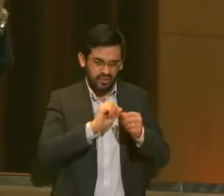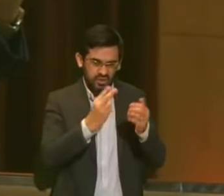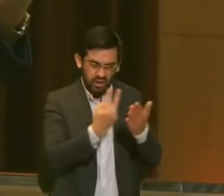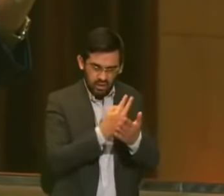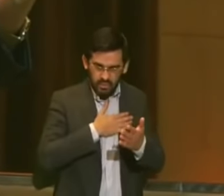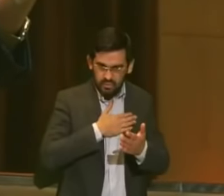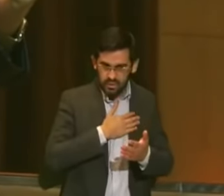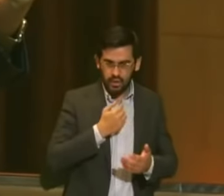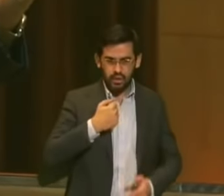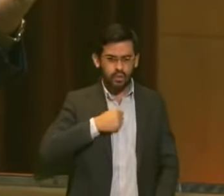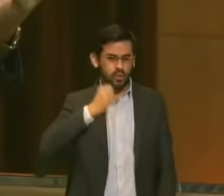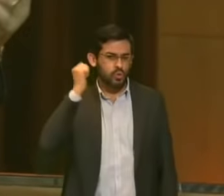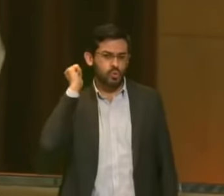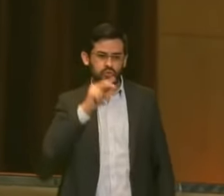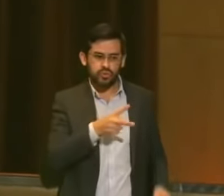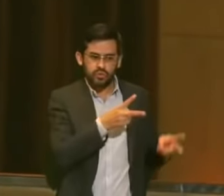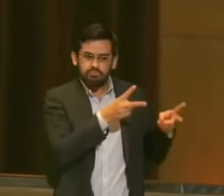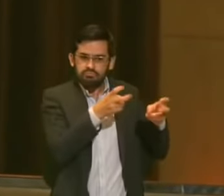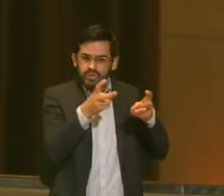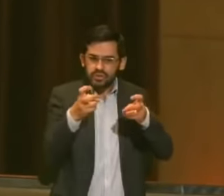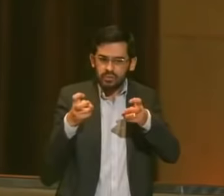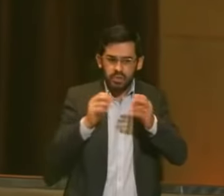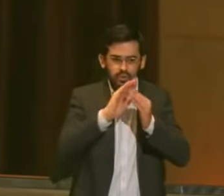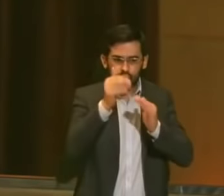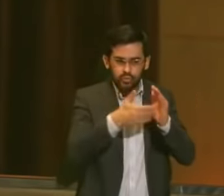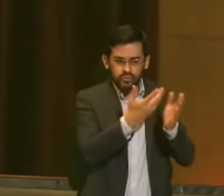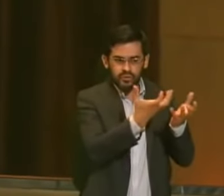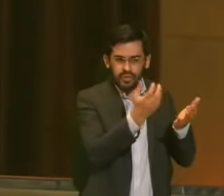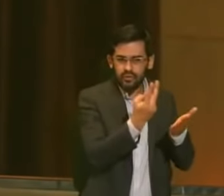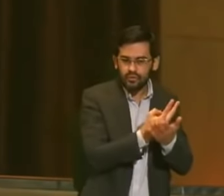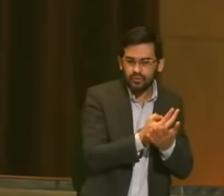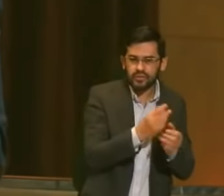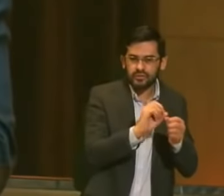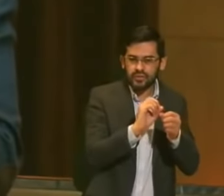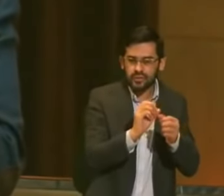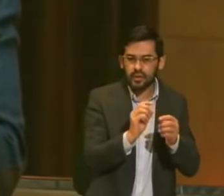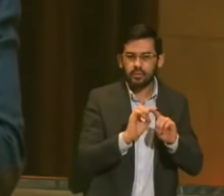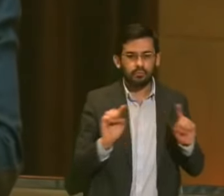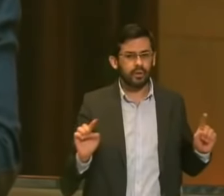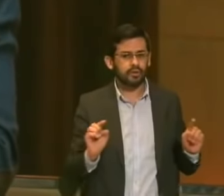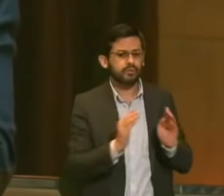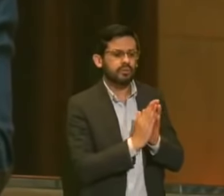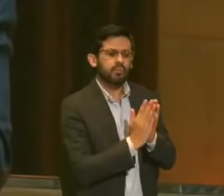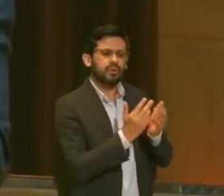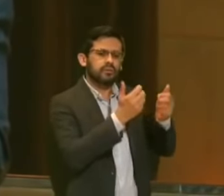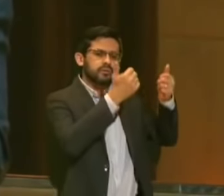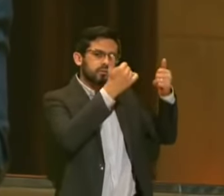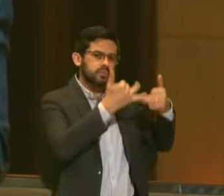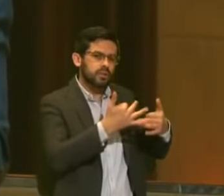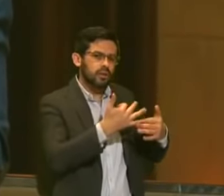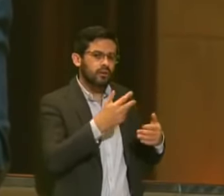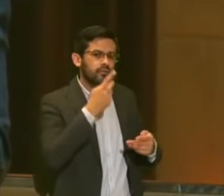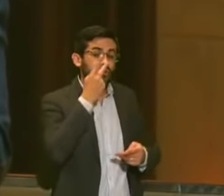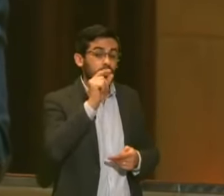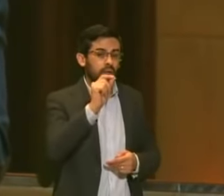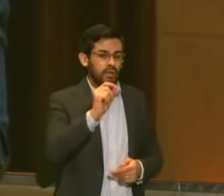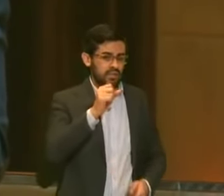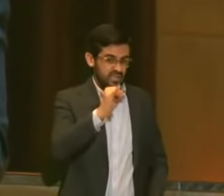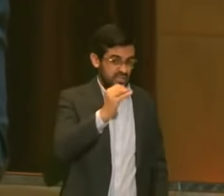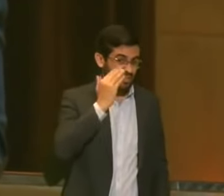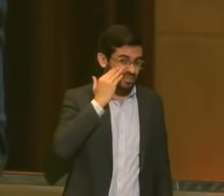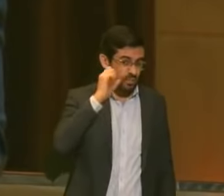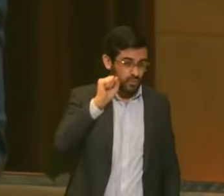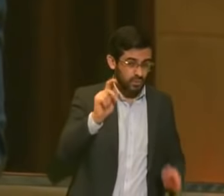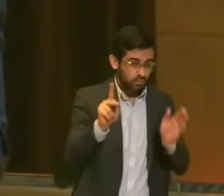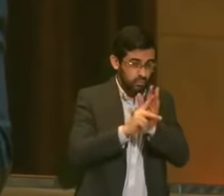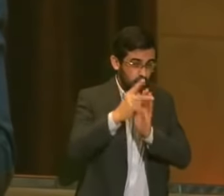Eu consigo perceber as suas intenções. E a Bíblia está dizendo: olha, se a tua sabedoria é